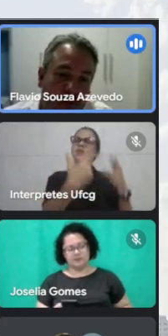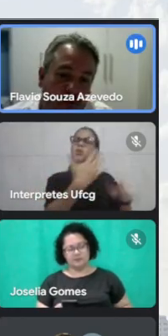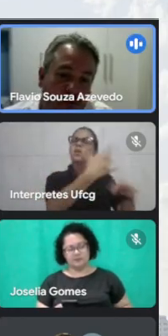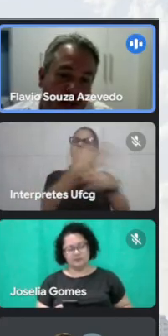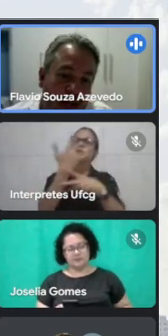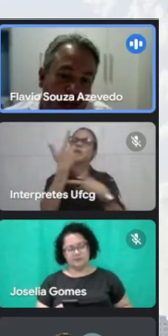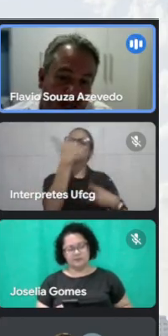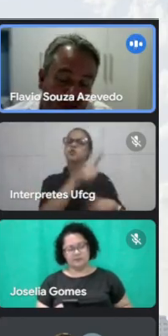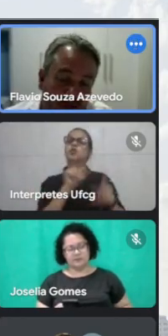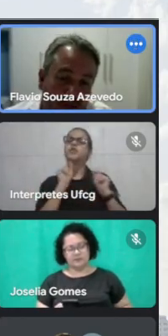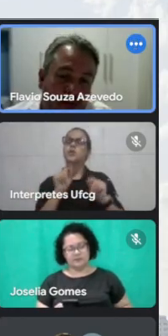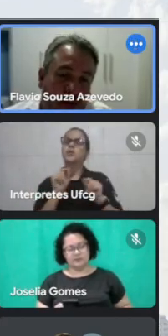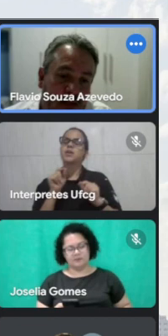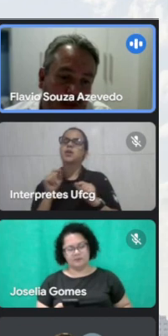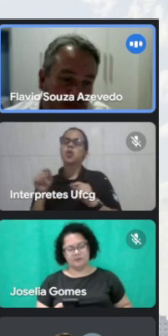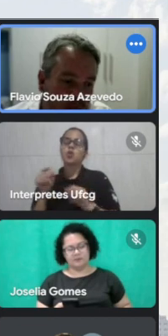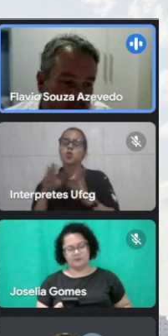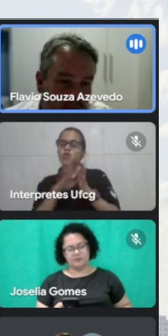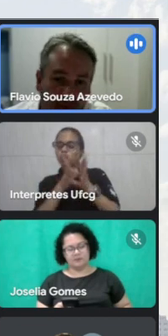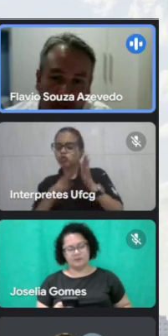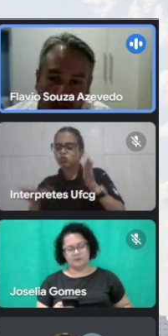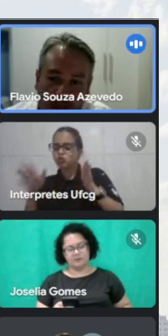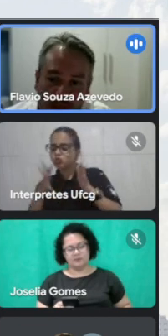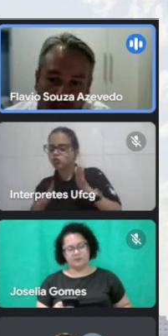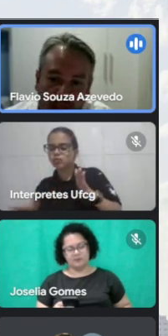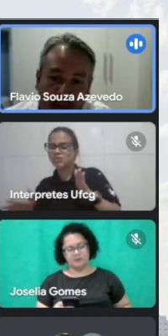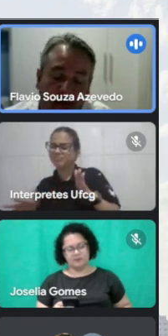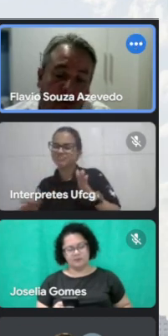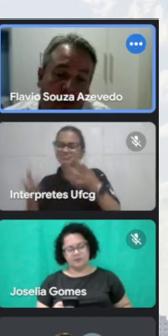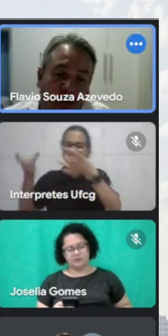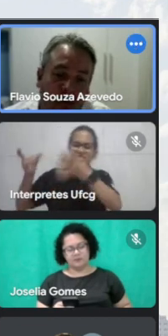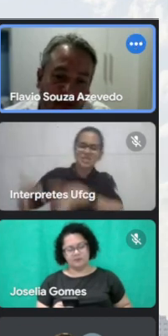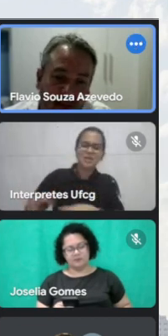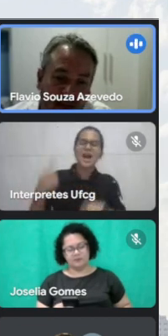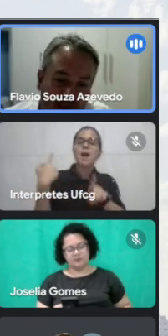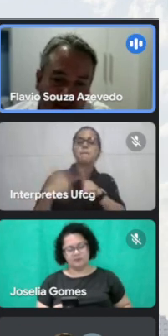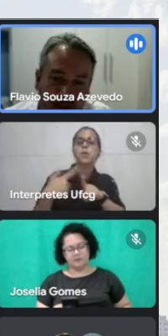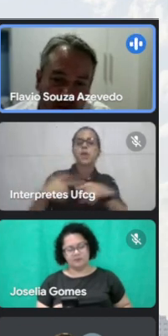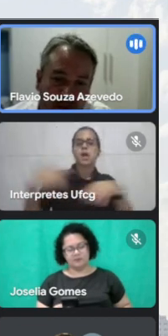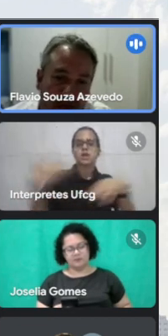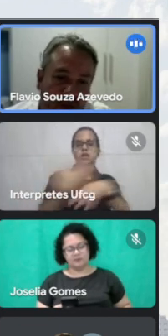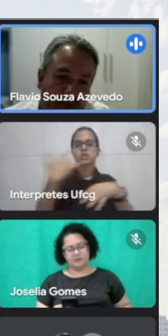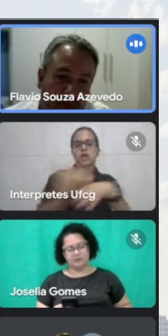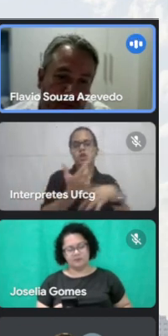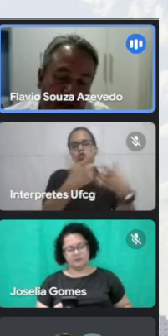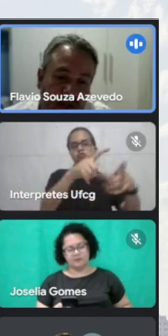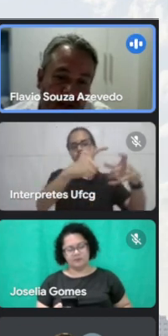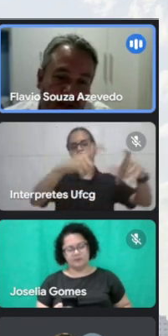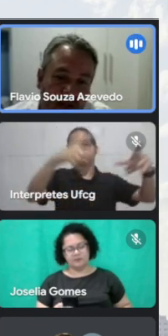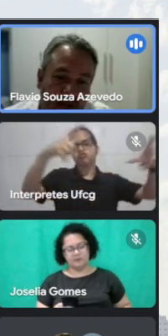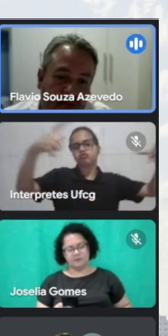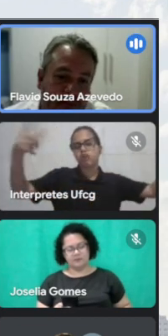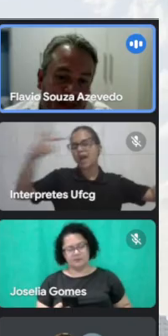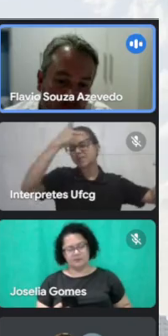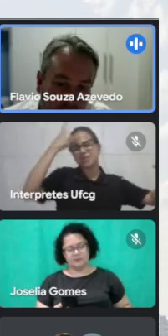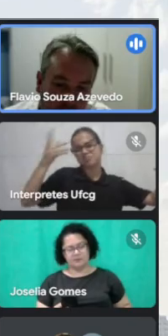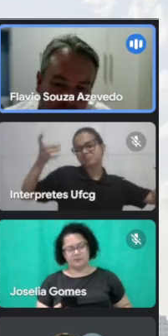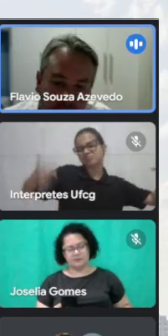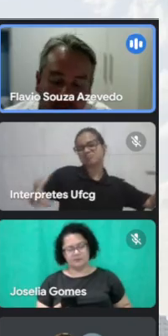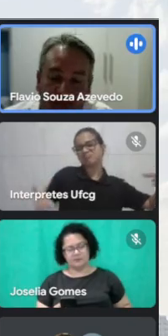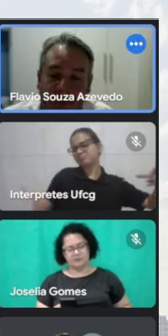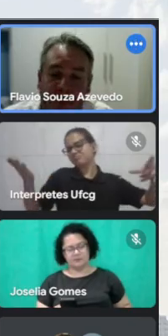rios foram relegados. A cidade foi crescendo para as outras áreas, e esses rios, né, foram deixados de lado e